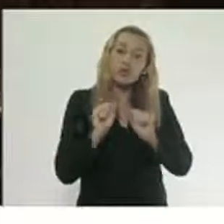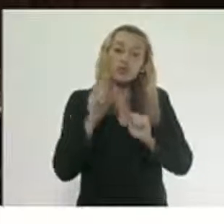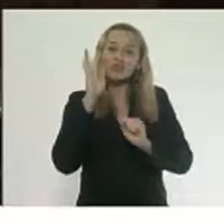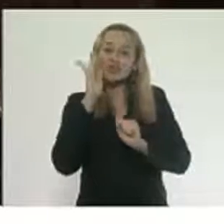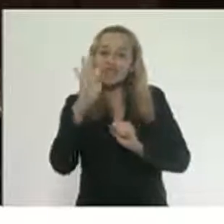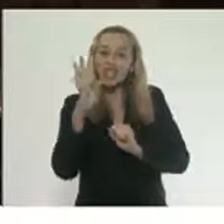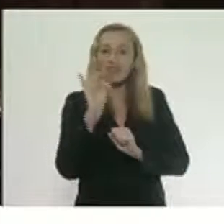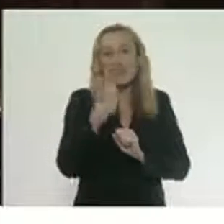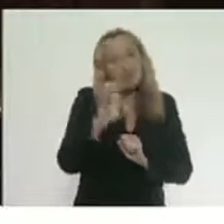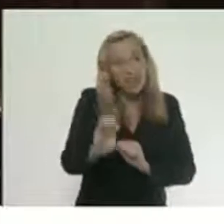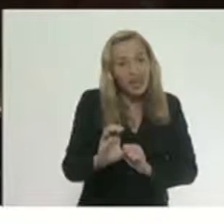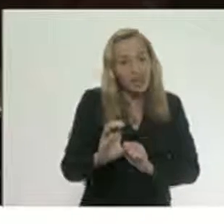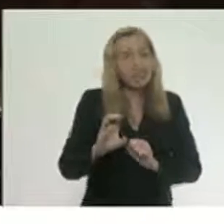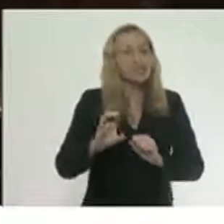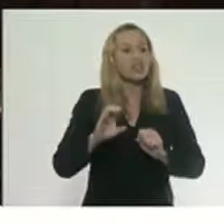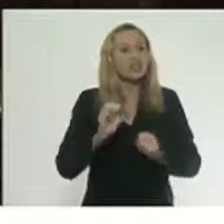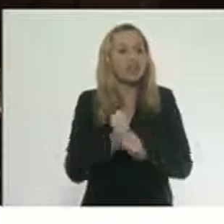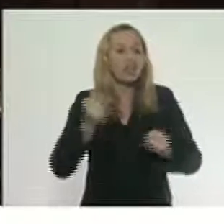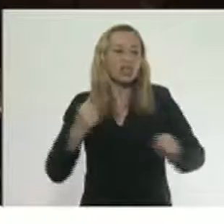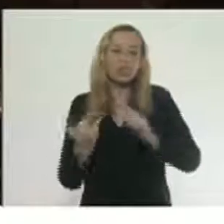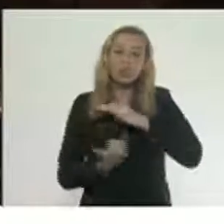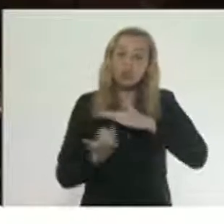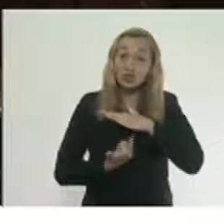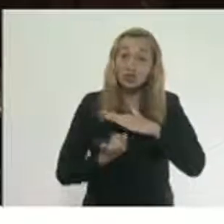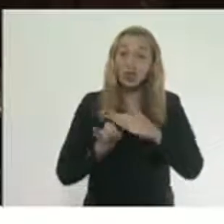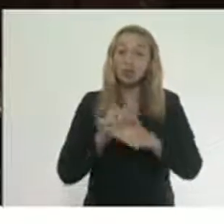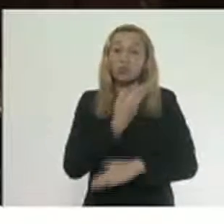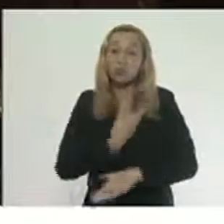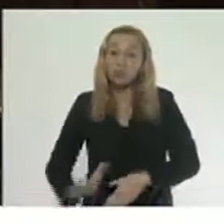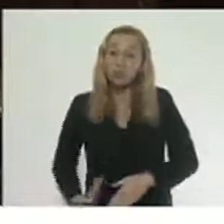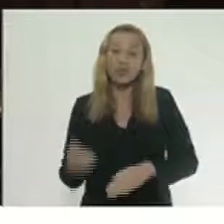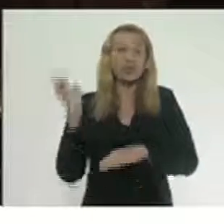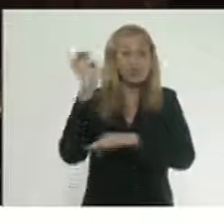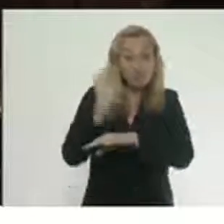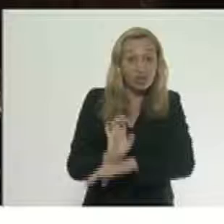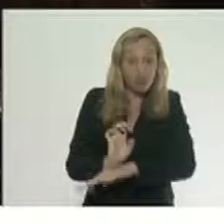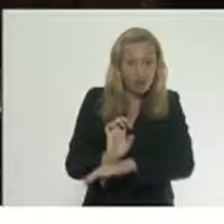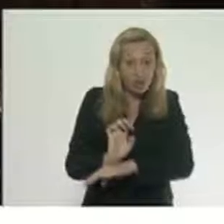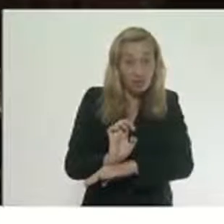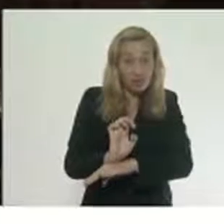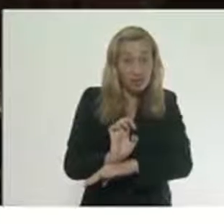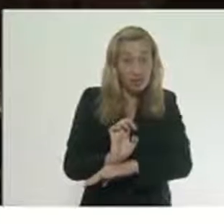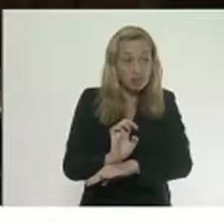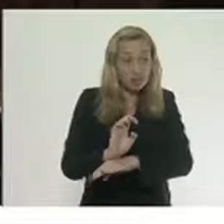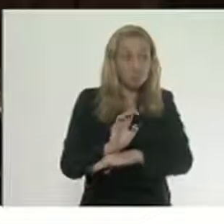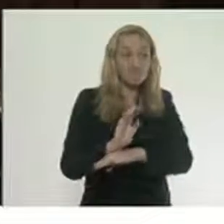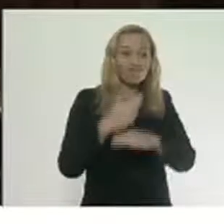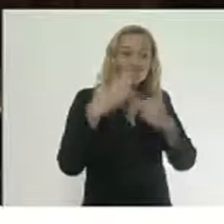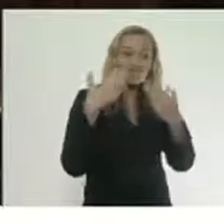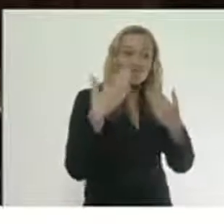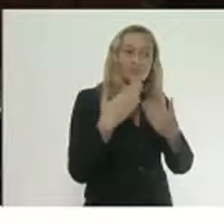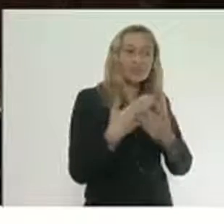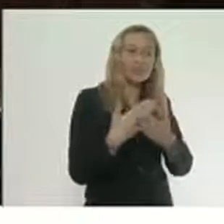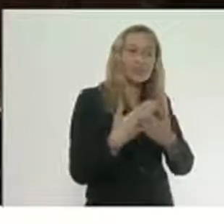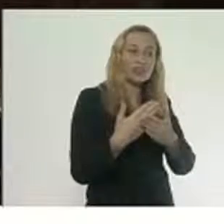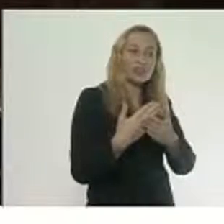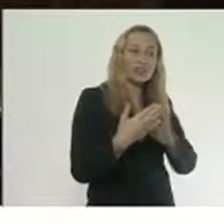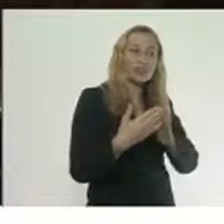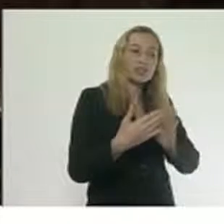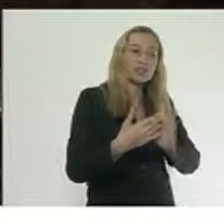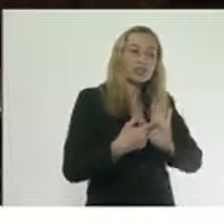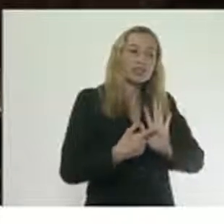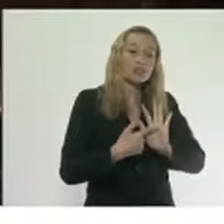FAETEC como uma grande instituição pública, estadual, de referência na formação de